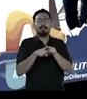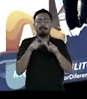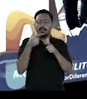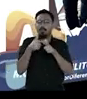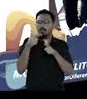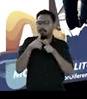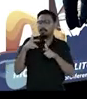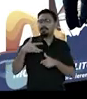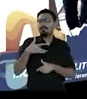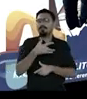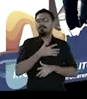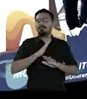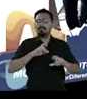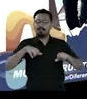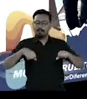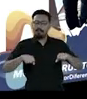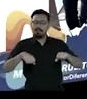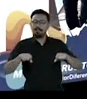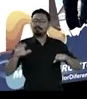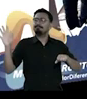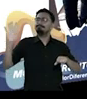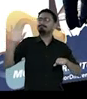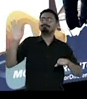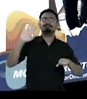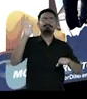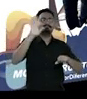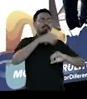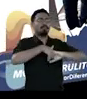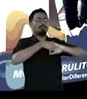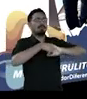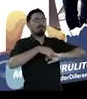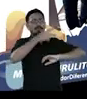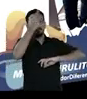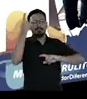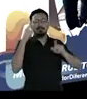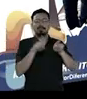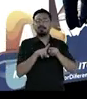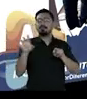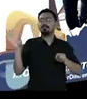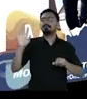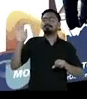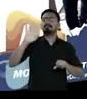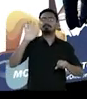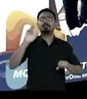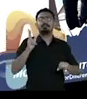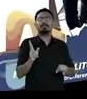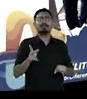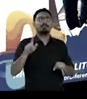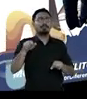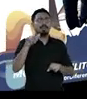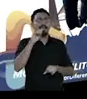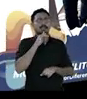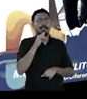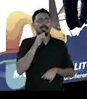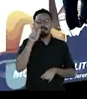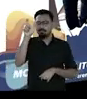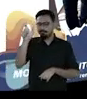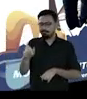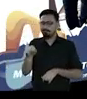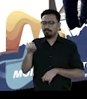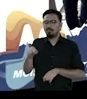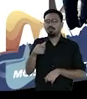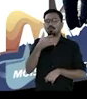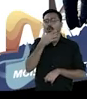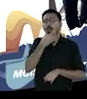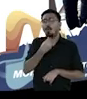saúde, mas na sua motinha elétrica, dando tchau, acenando para as pessoas, cumprimentando. Então foi um exemplo de homem, um exemplo de